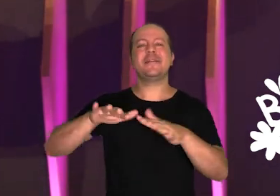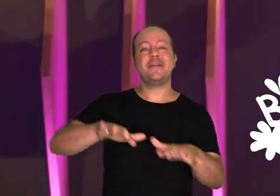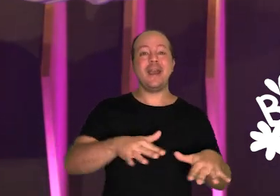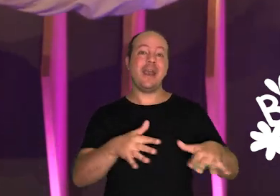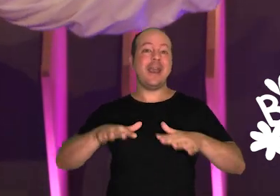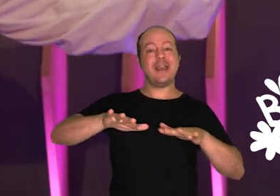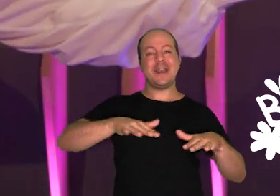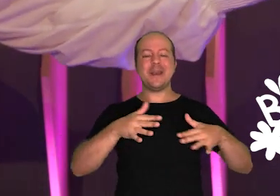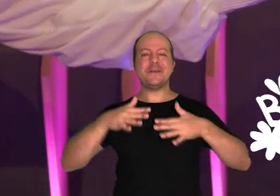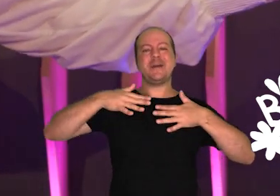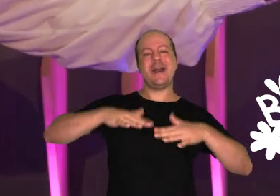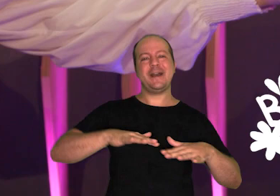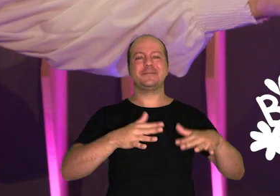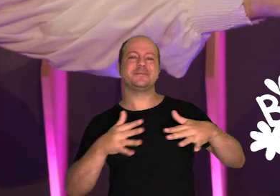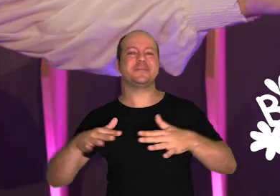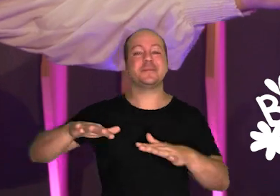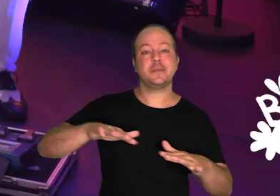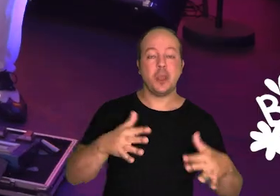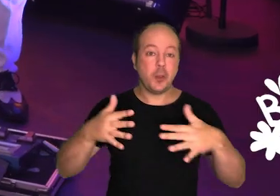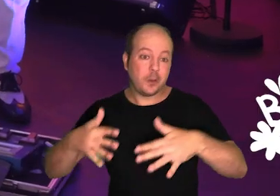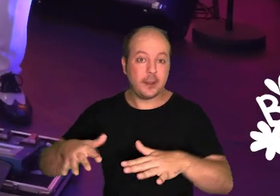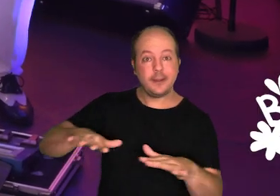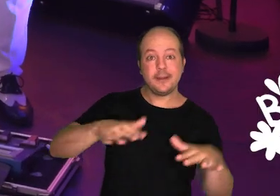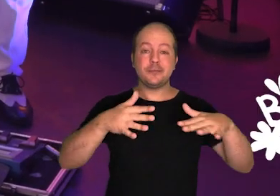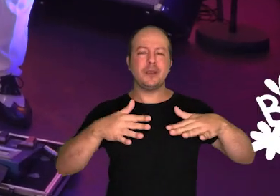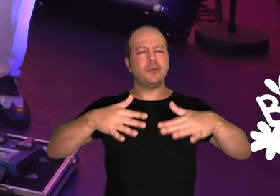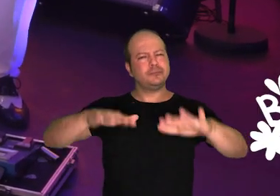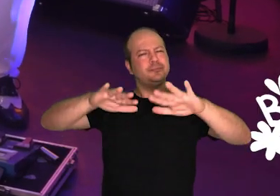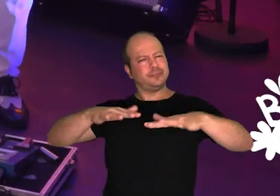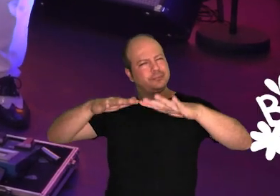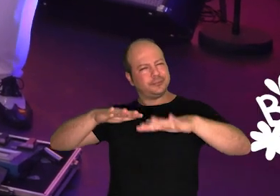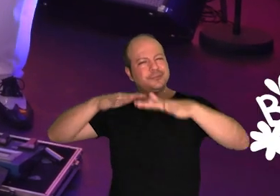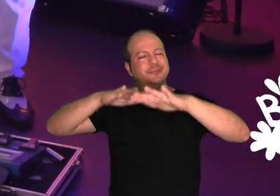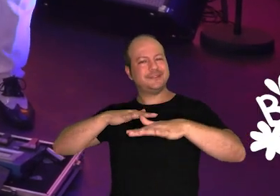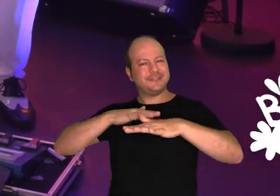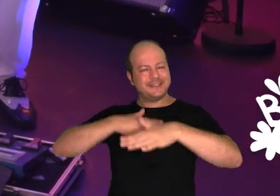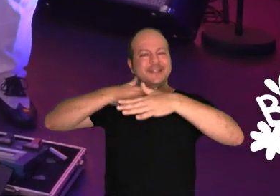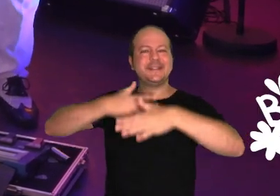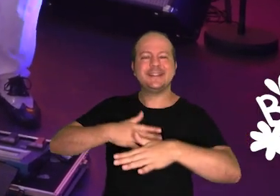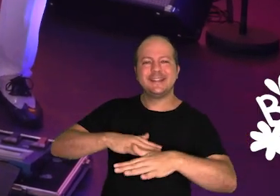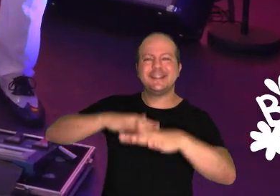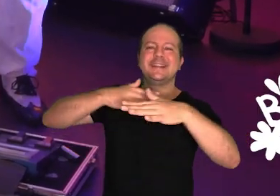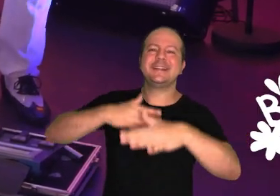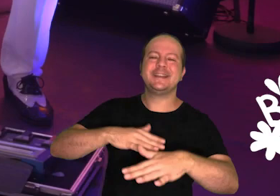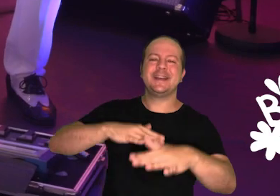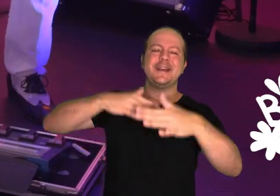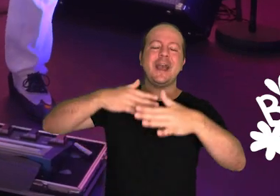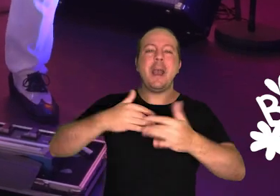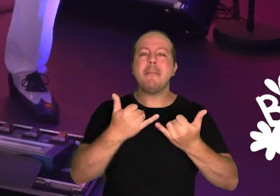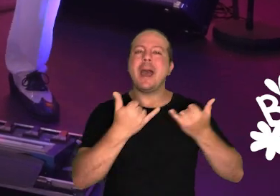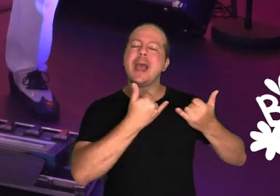quem me navega é o mar. É ele quem me navega, como nem